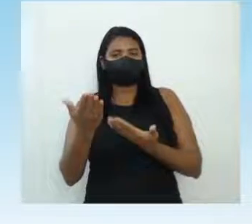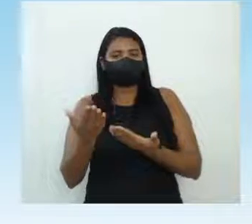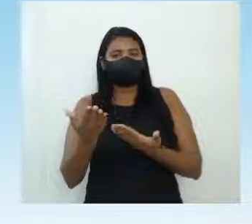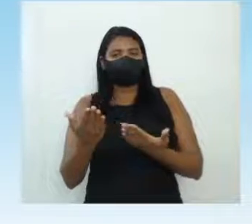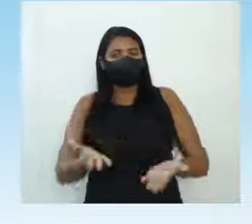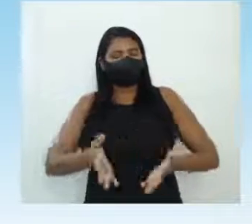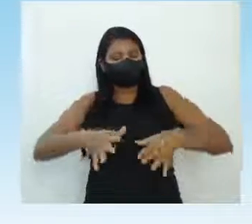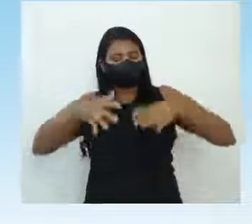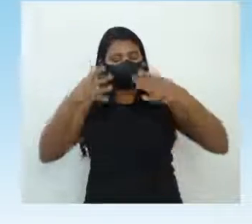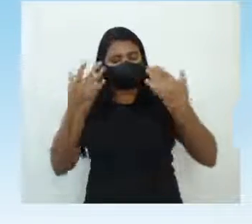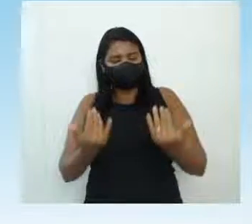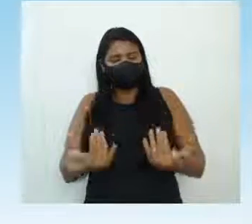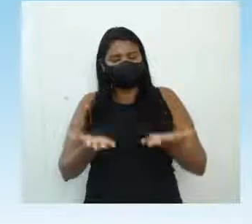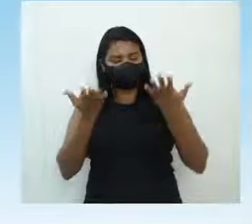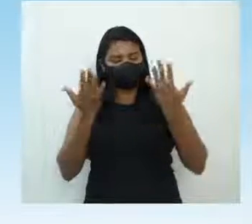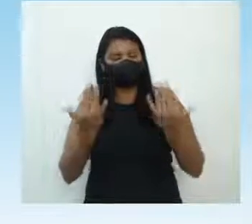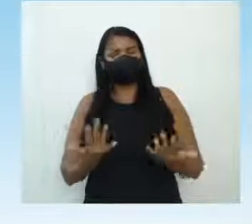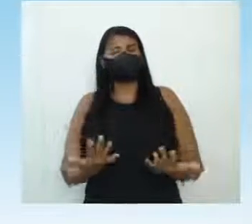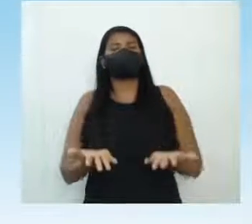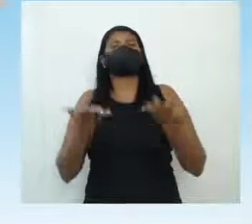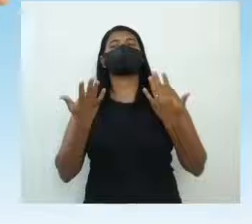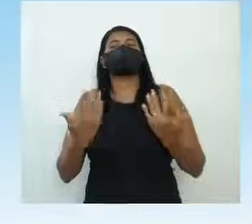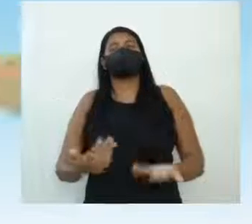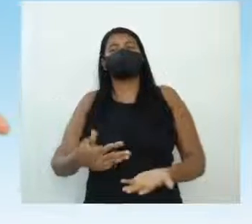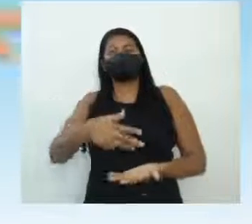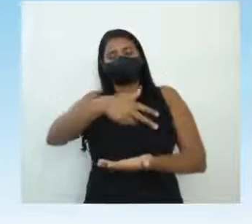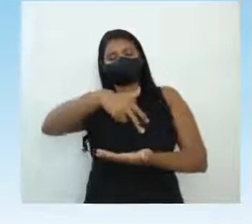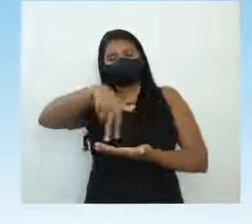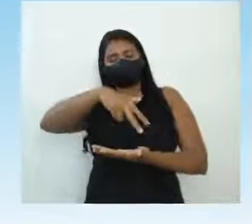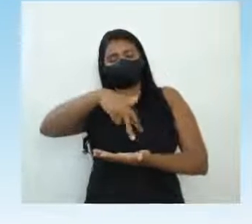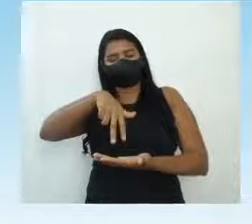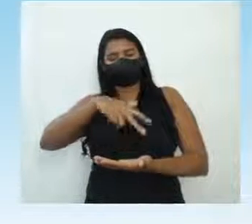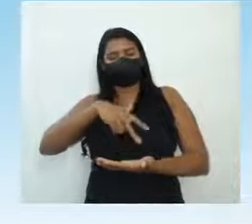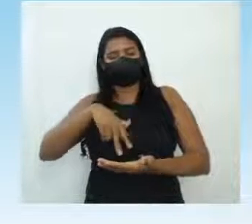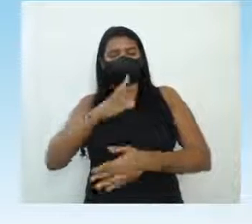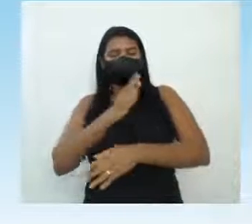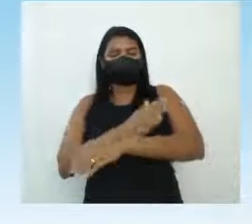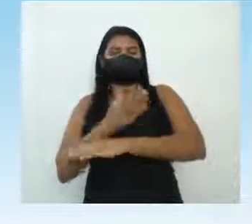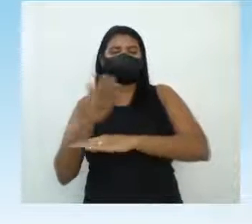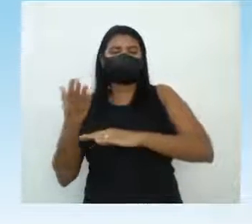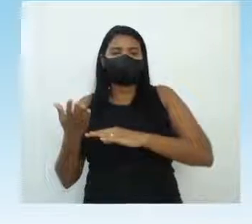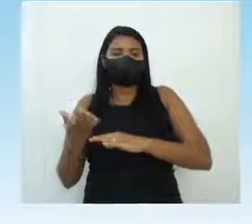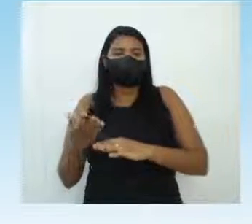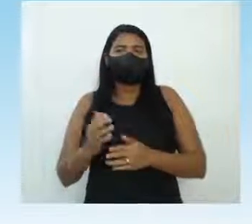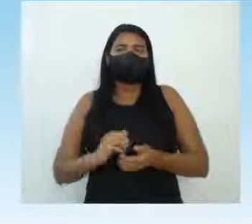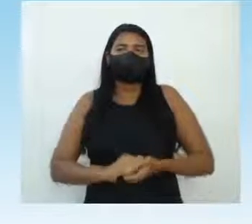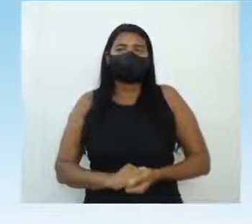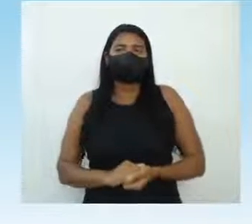leveza muito grande, né, nesses movimentos da dança contemporânea e da dança moderna.